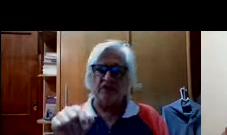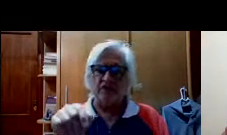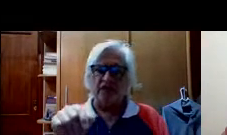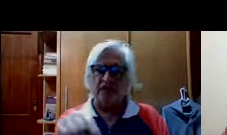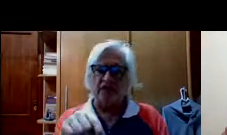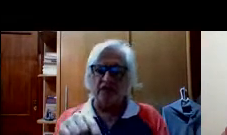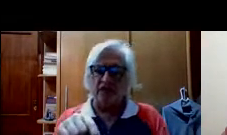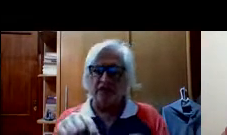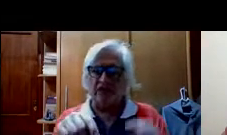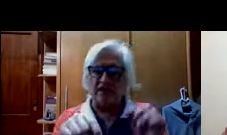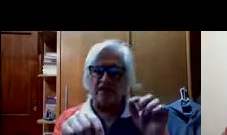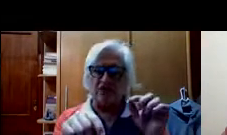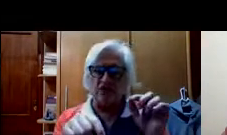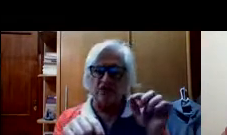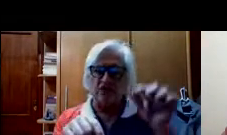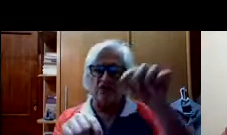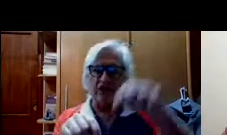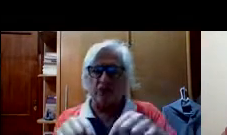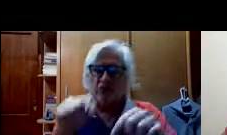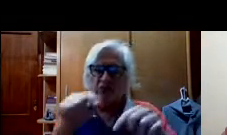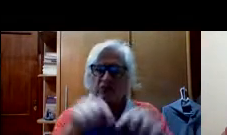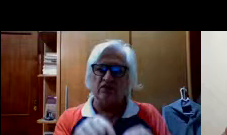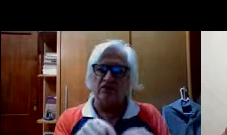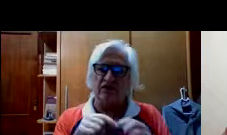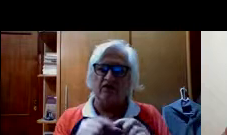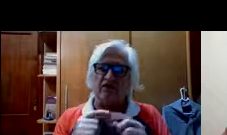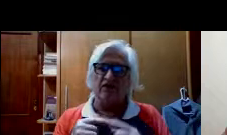tungstênio, essa junção